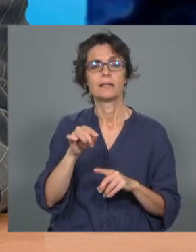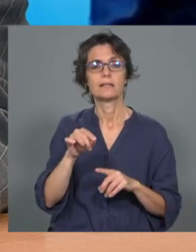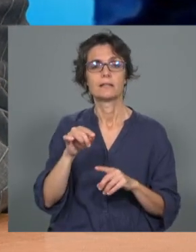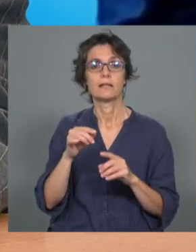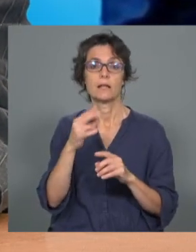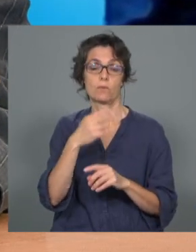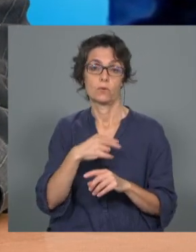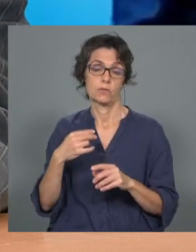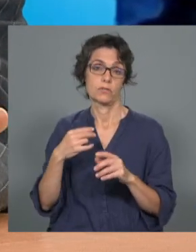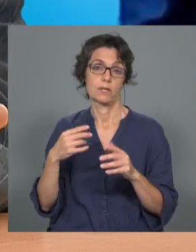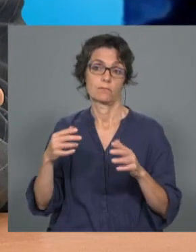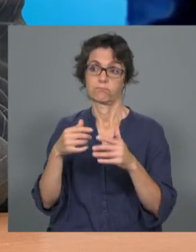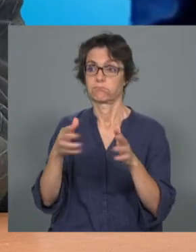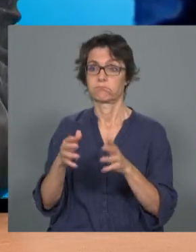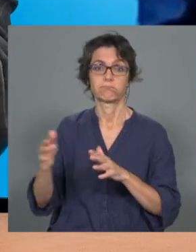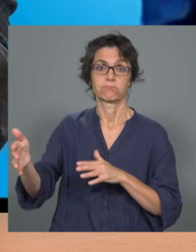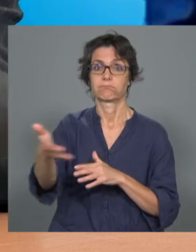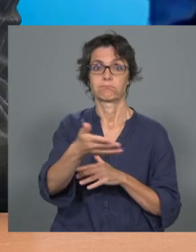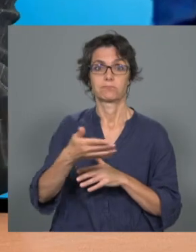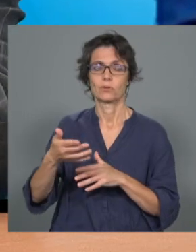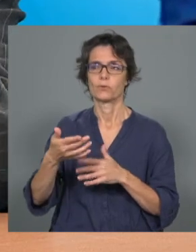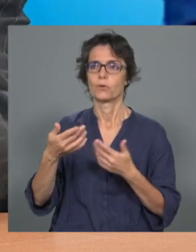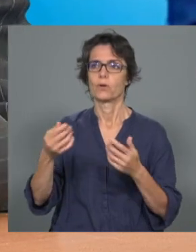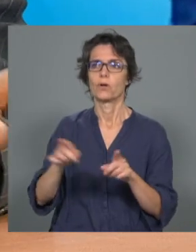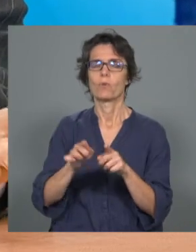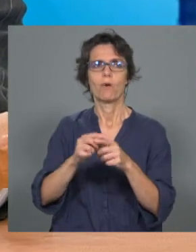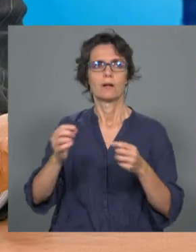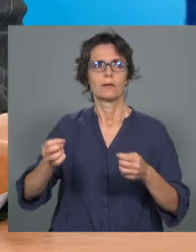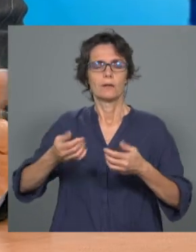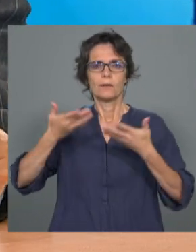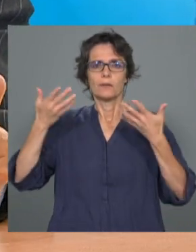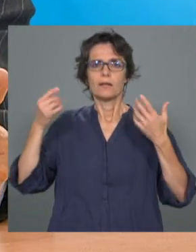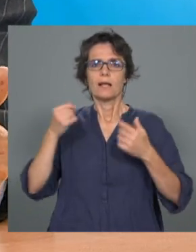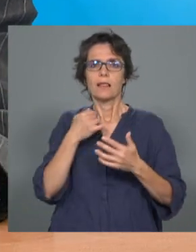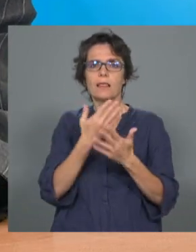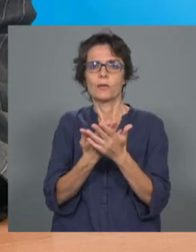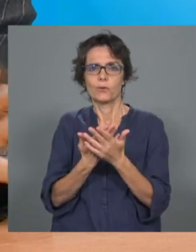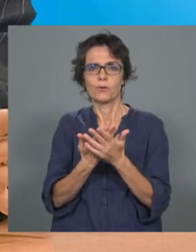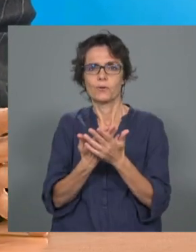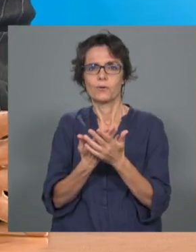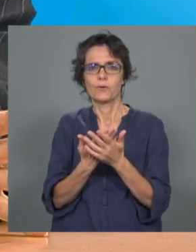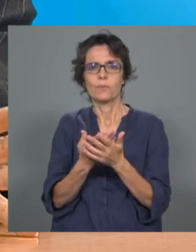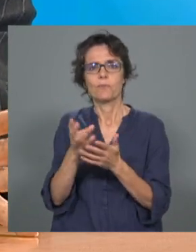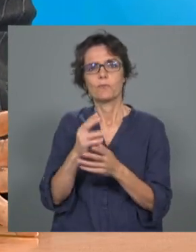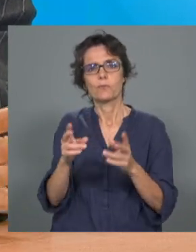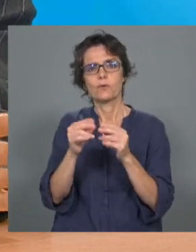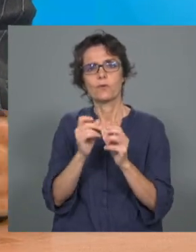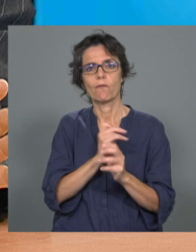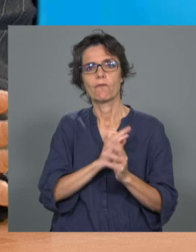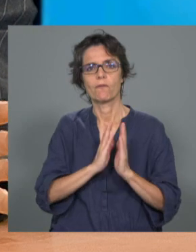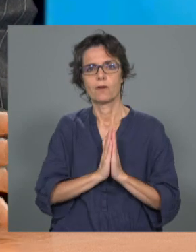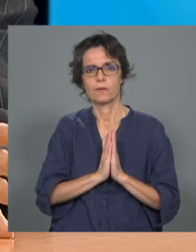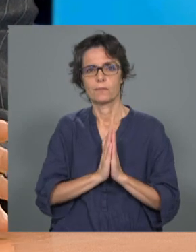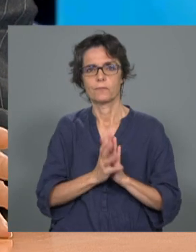foi exatamente um respirar de novo esta dimensão. Está aqui subjacente amanhã que é uma questão, ou